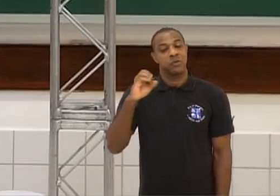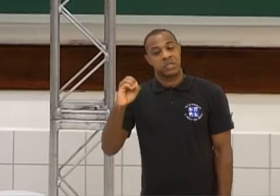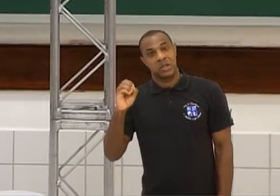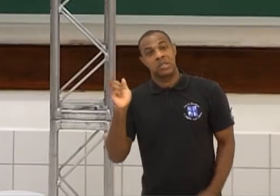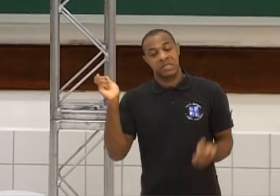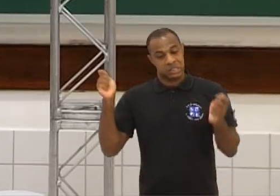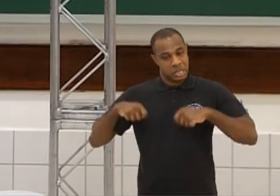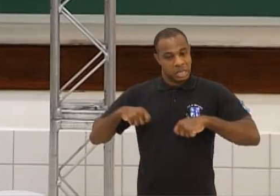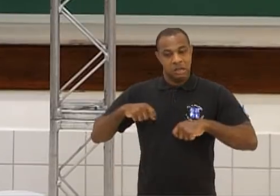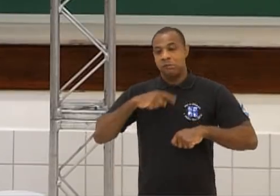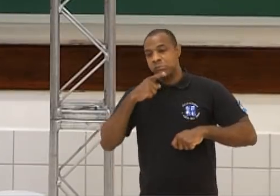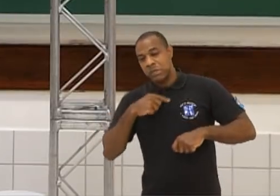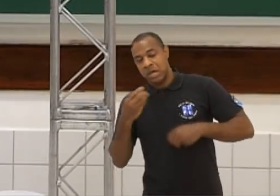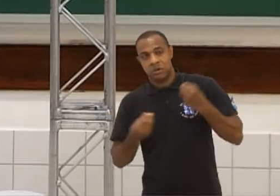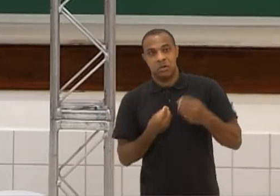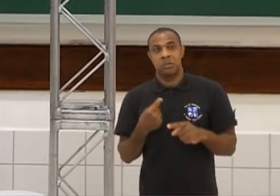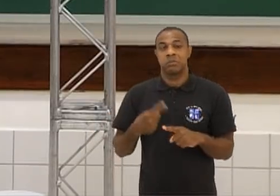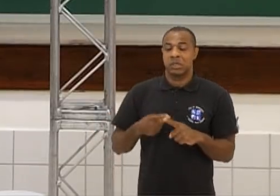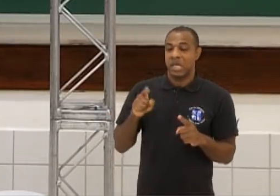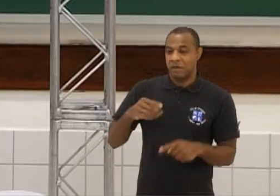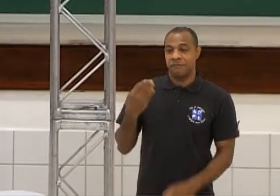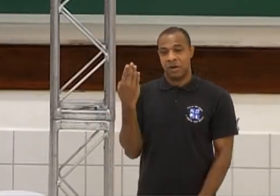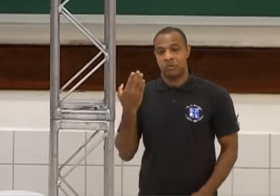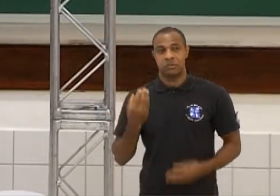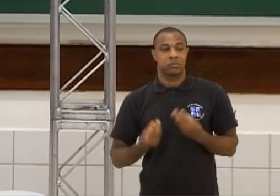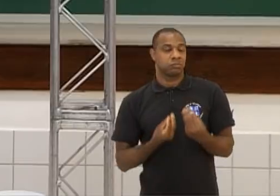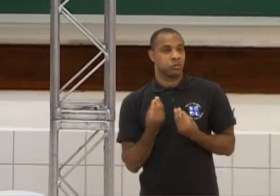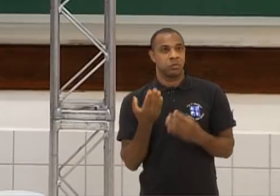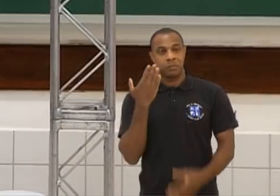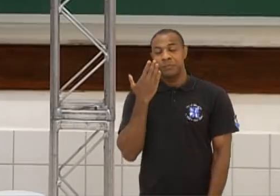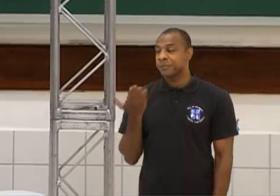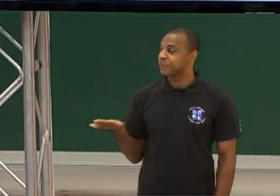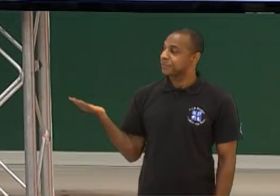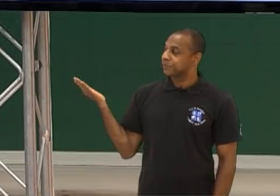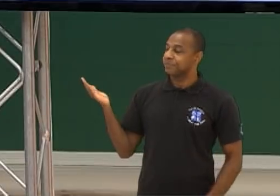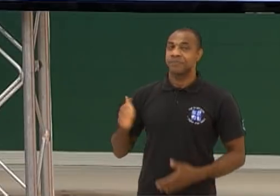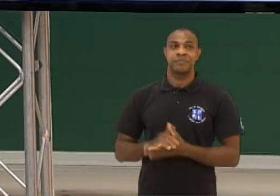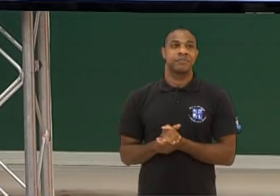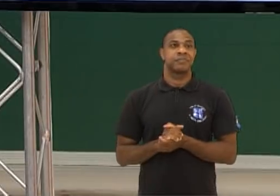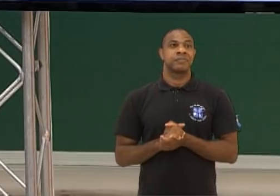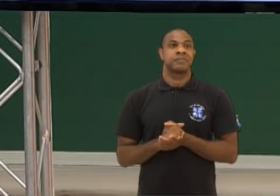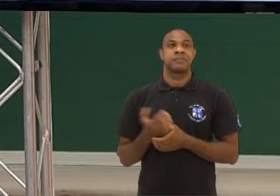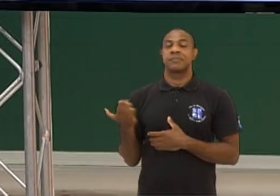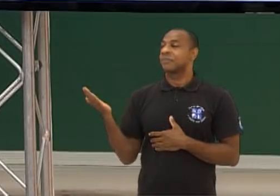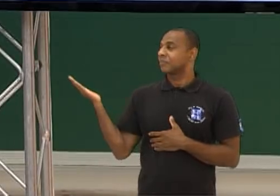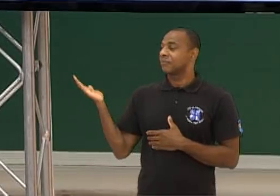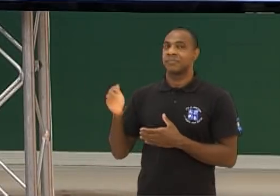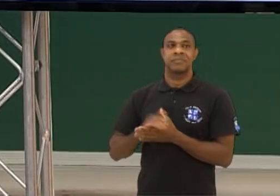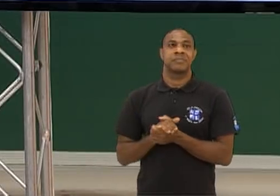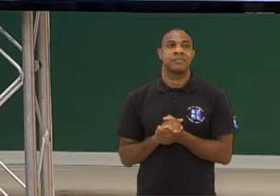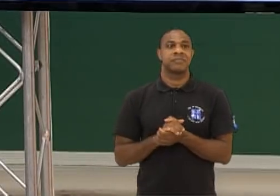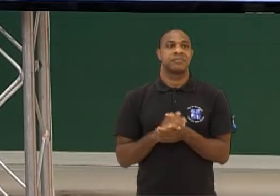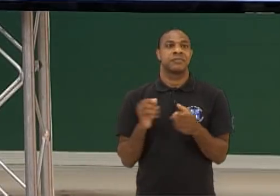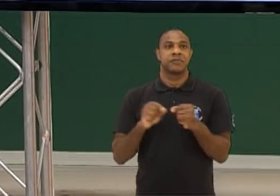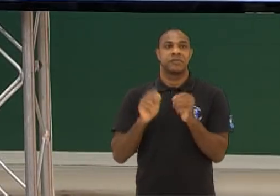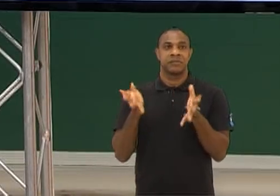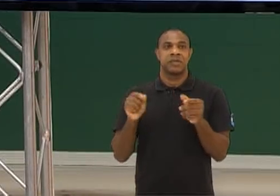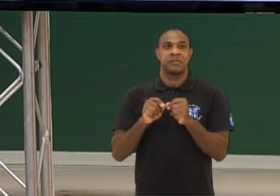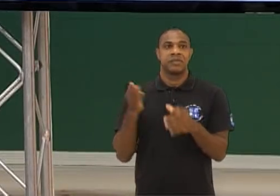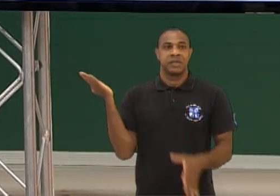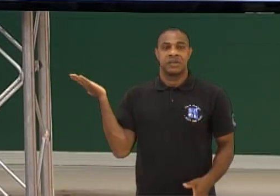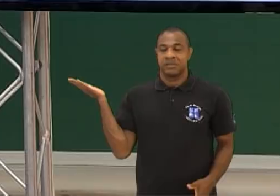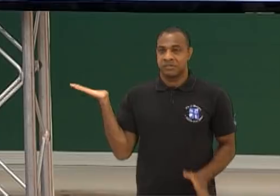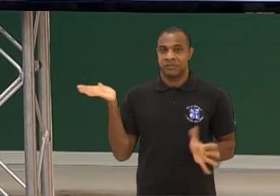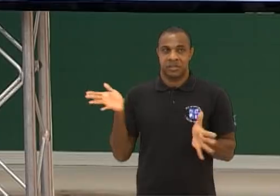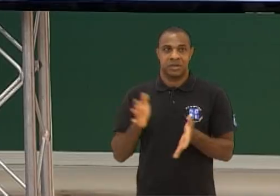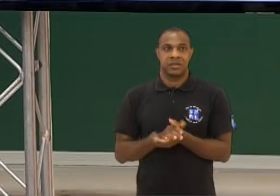vocês por que os outros são falsos. Tá? Então, aqui é o que a gente fez, né? Deu menos 8 é falso. O que a gente